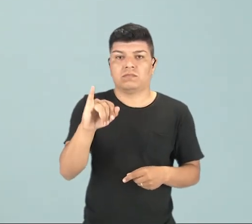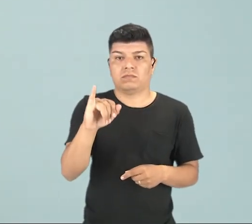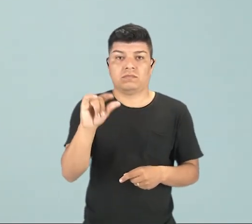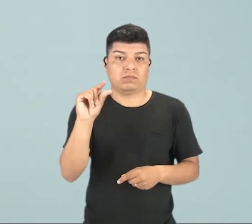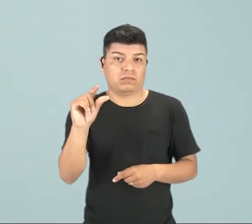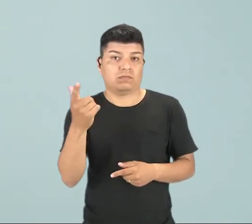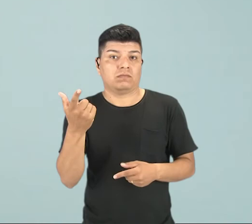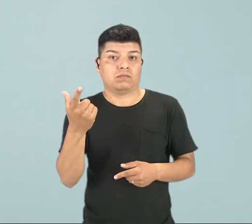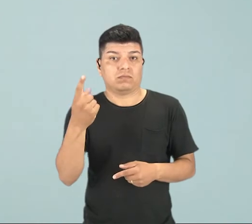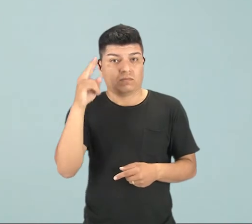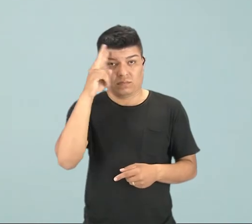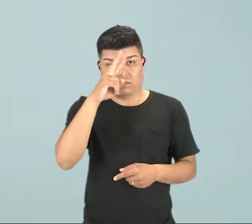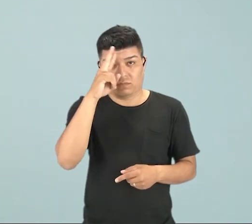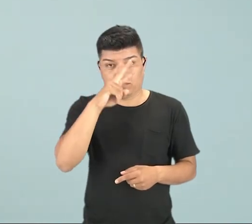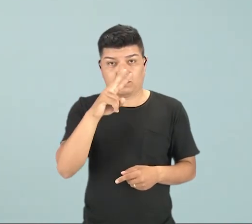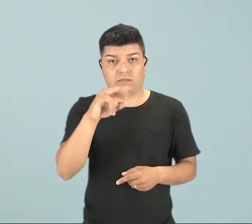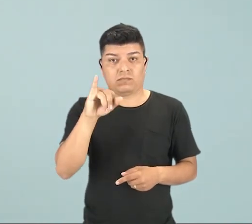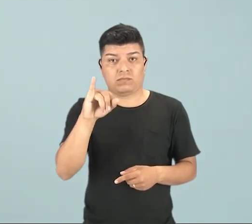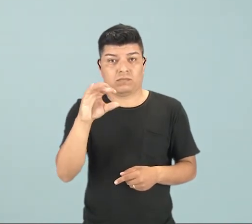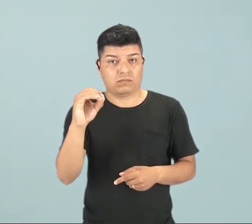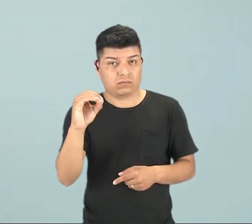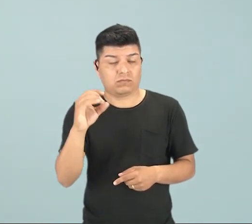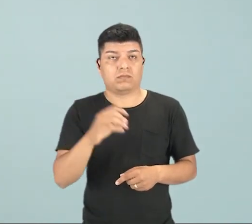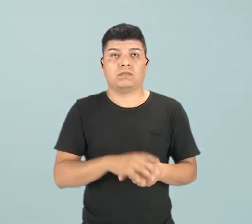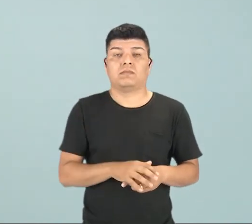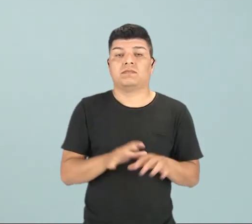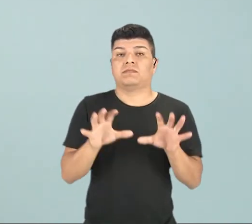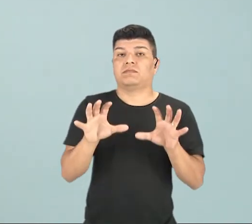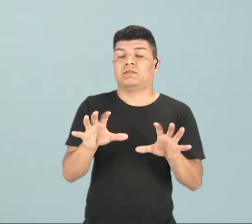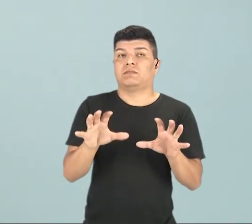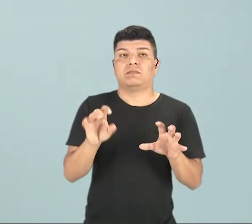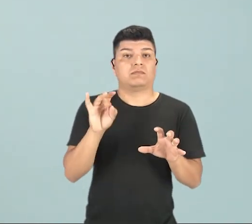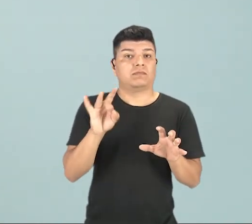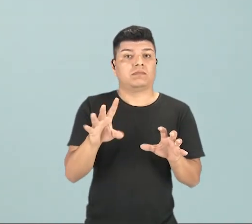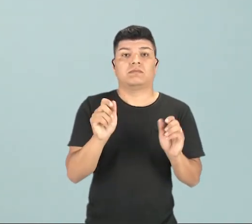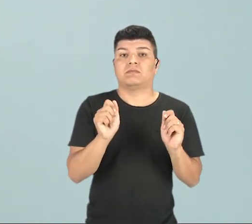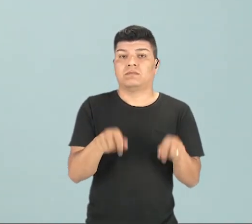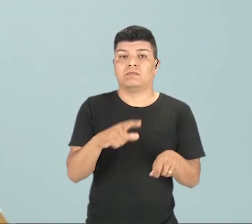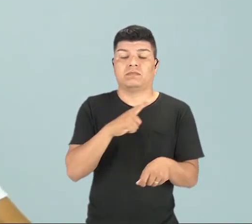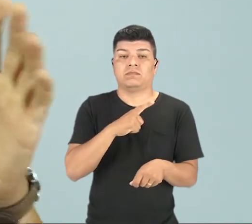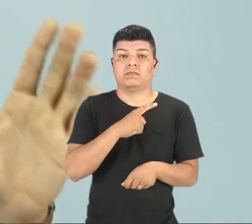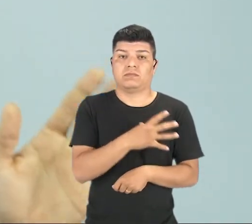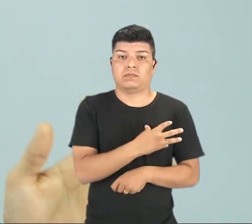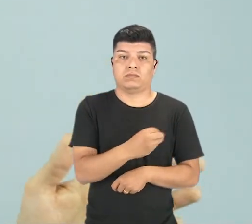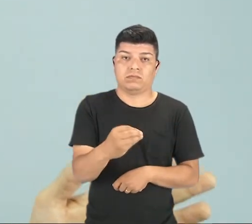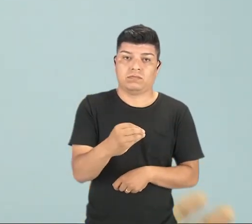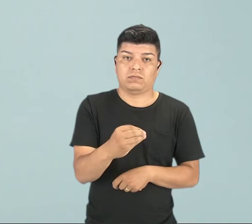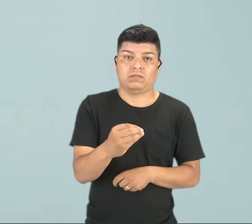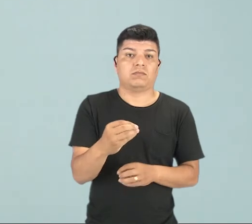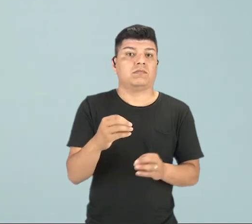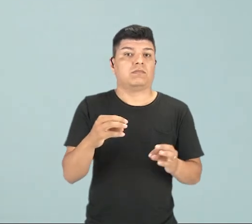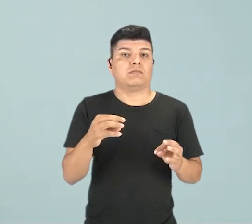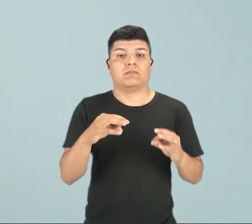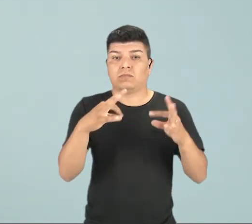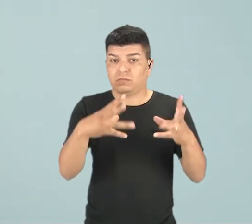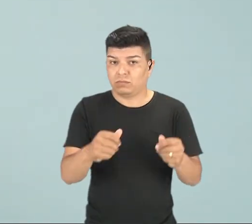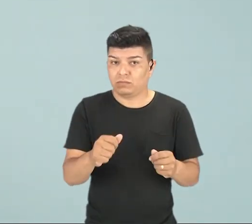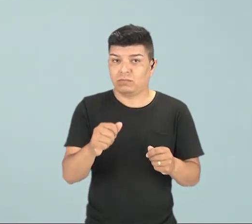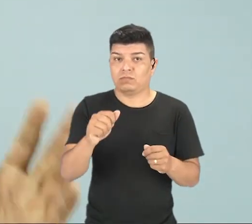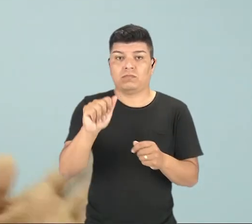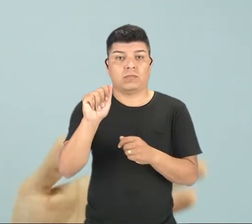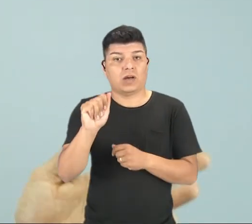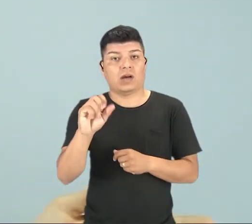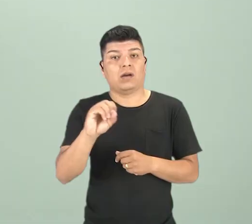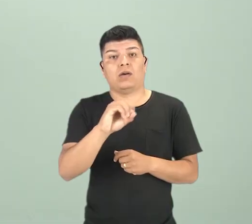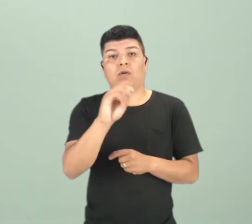lá. Lembra que é o izinho do O. Então, nesse caso, eles só vão poder ter filhos ou totalmente A, ou totalmente